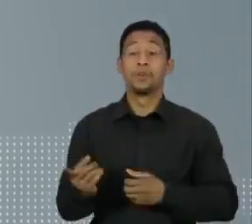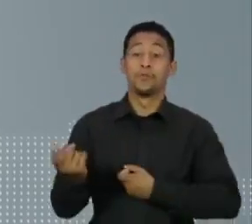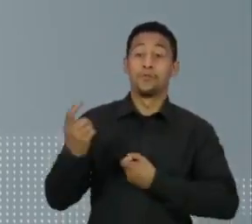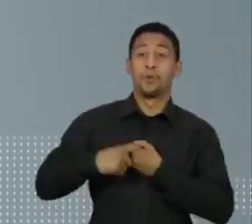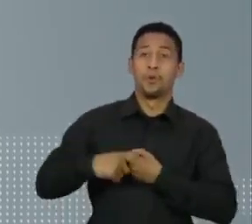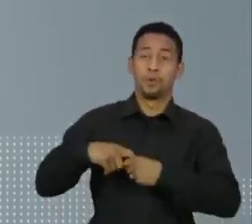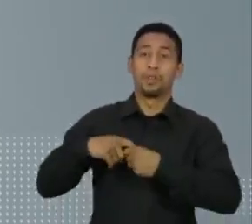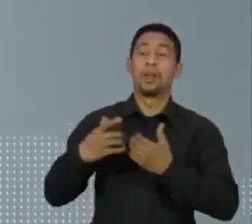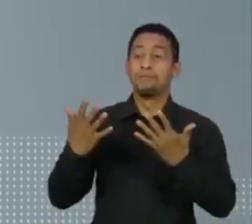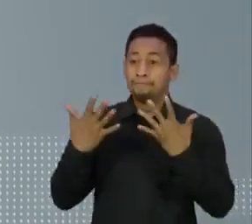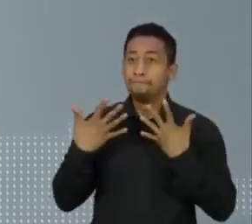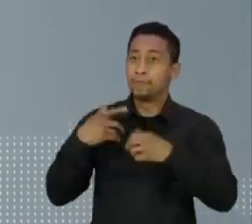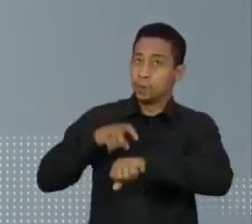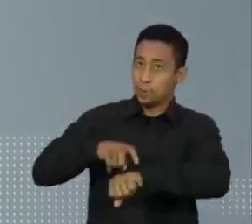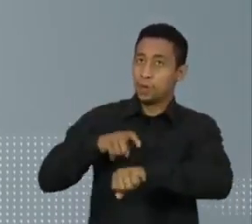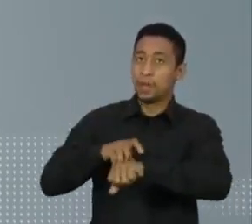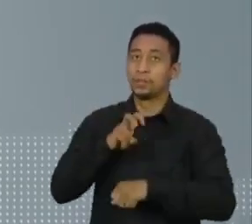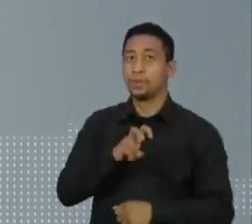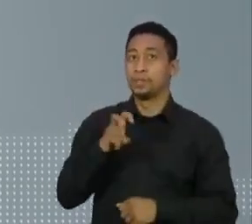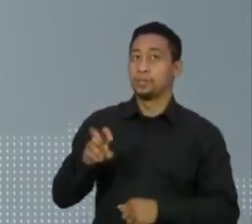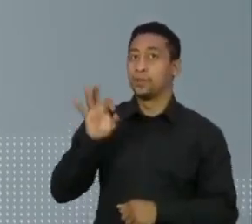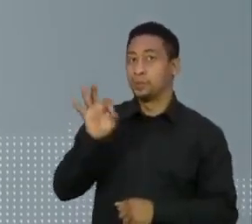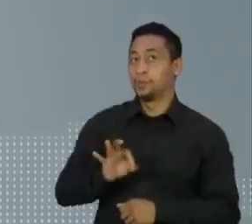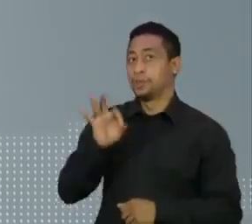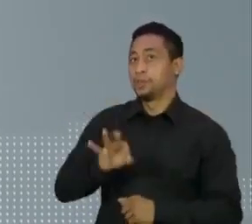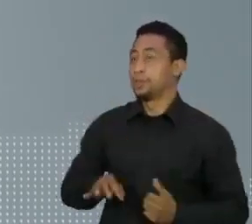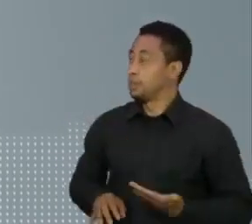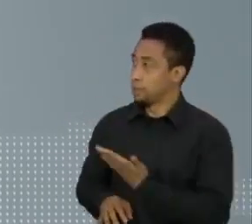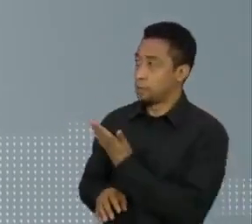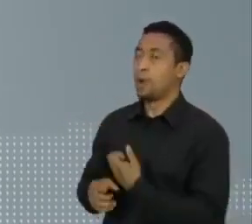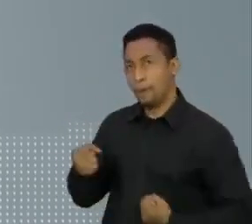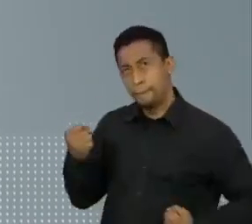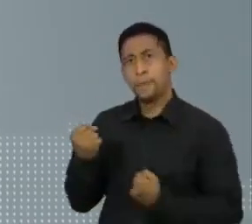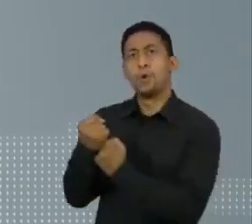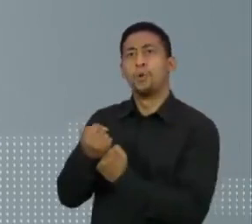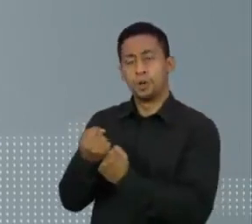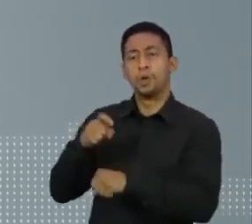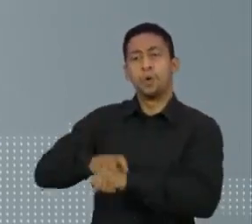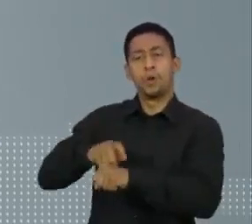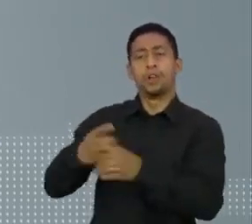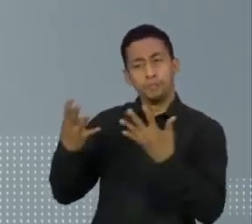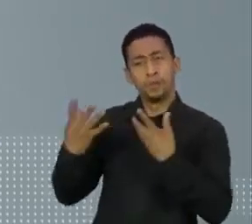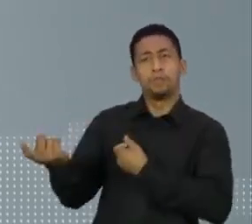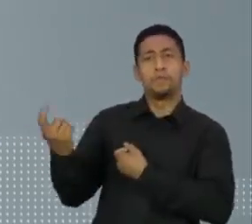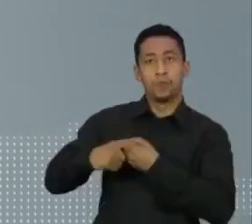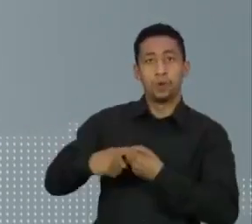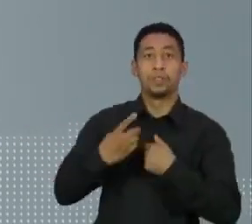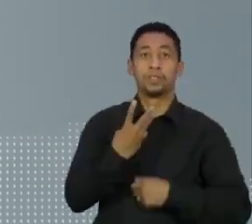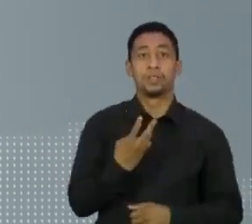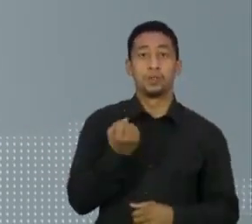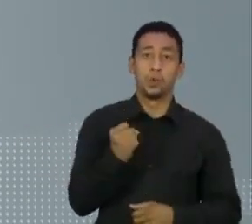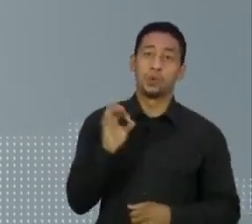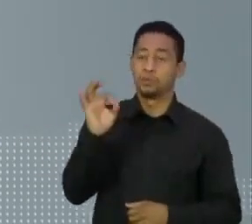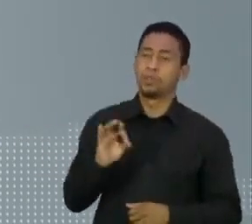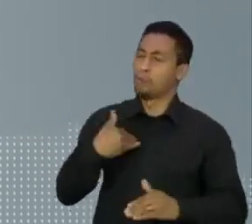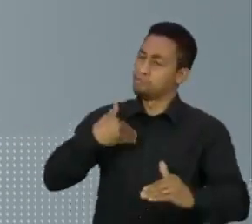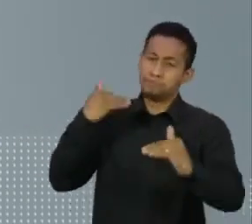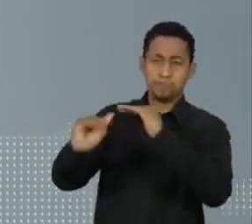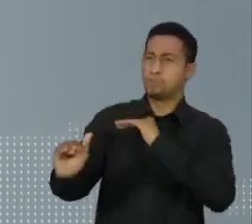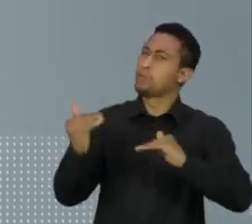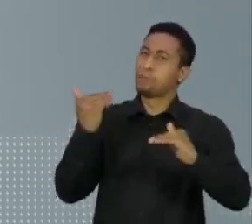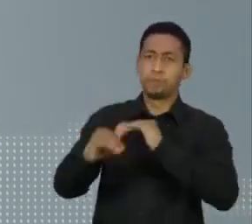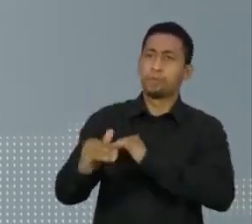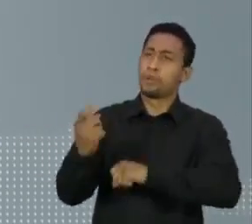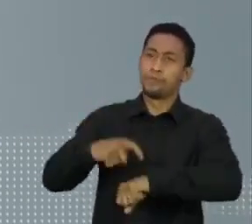de verão 55 por cento dos entrevistados apoiaram a iniciativa outros 30 o vento não